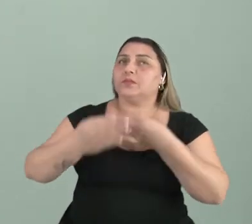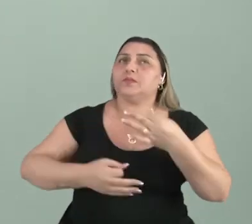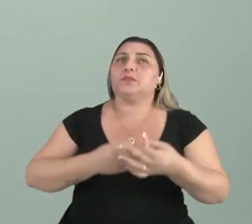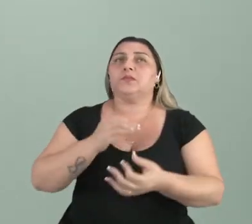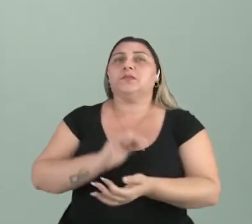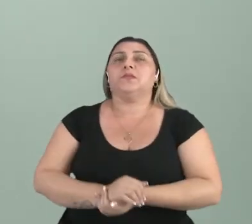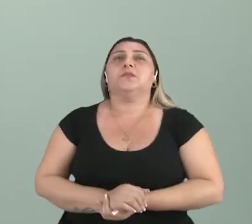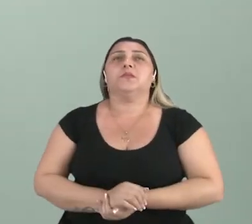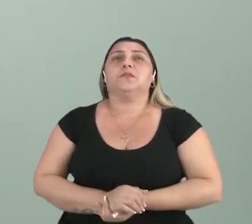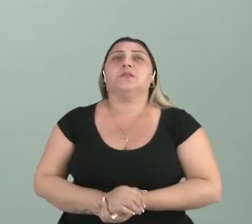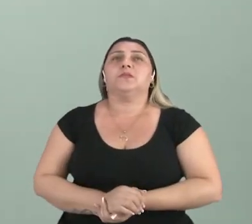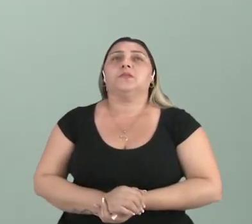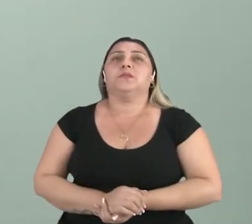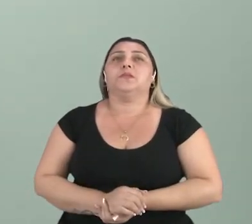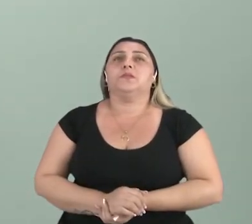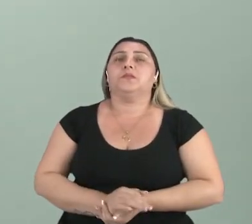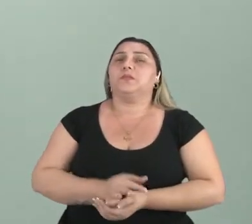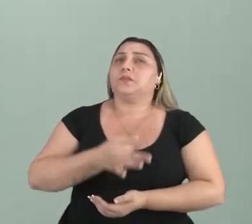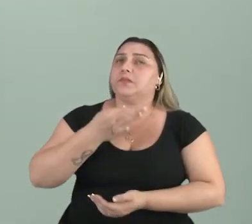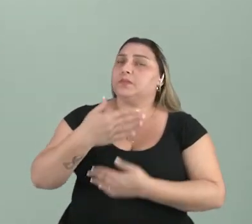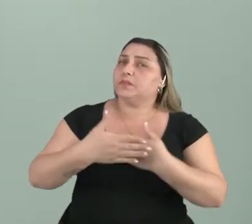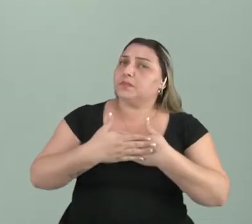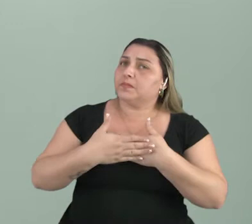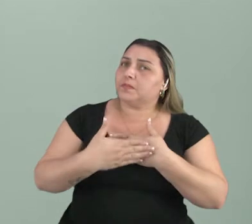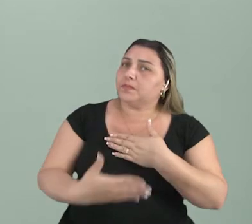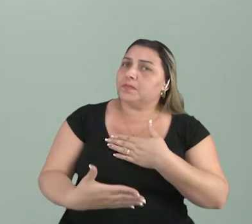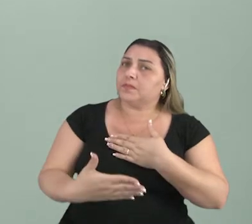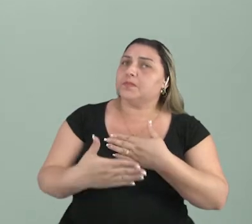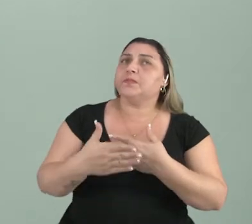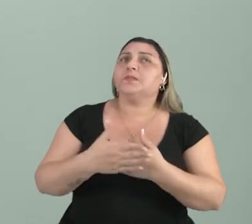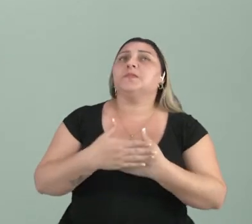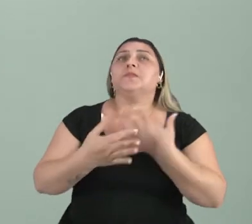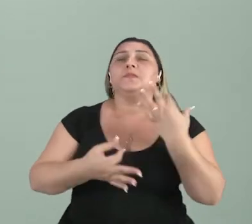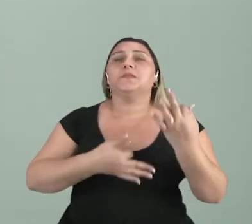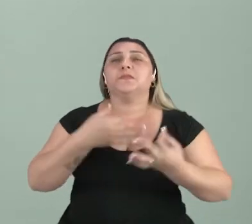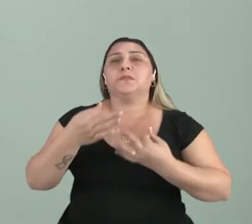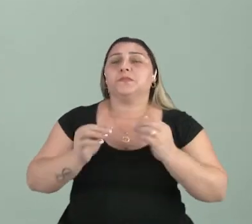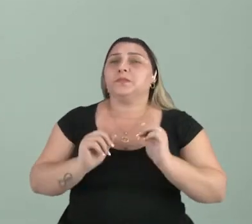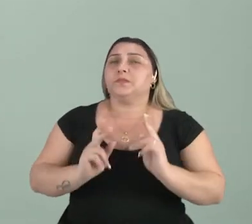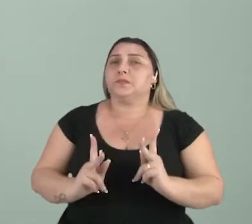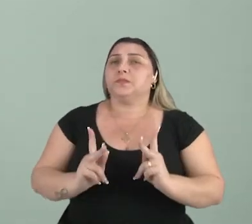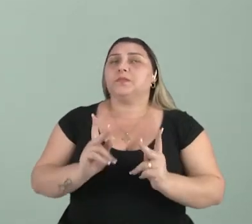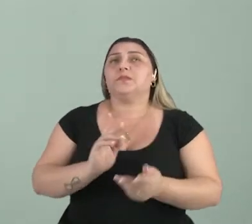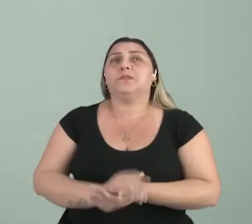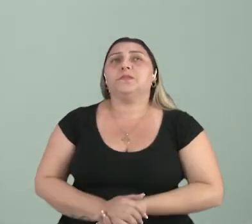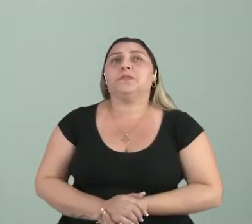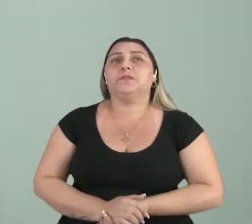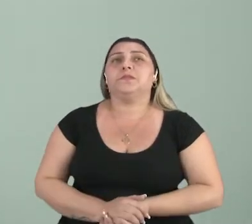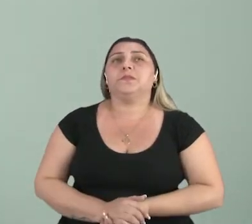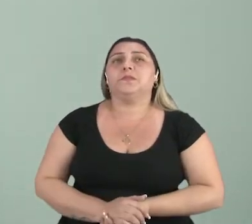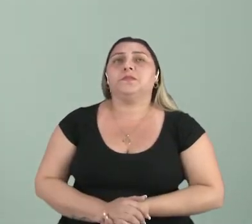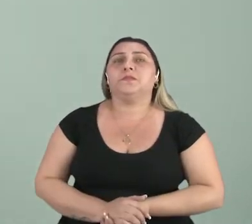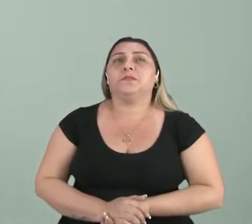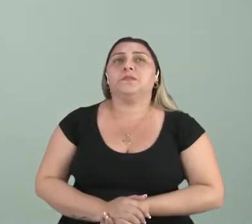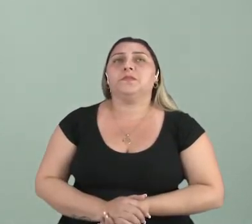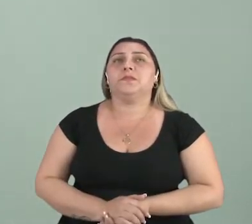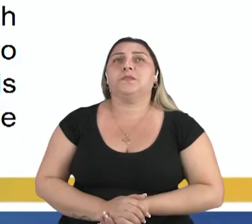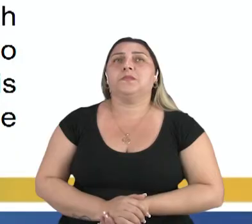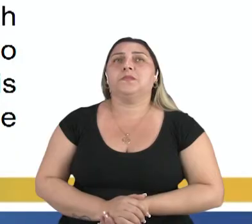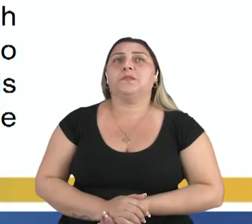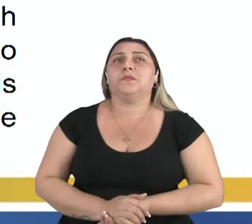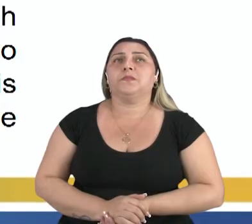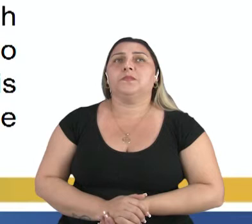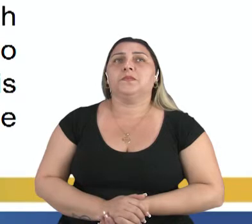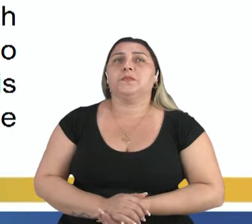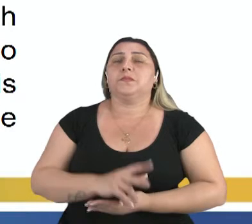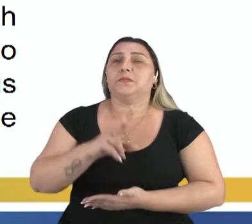e vai trabalhar com essa opinião a partir de argumentos, ok? Aí agora nós vamos